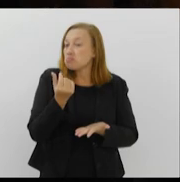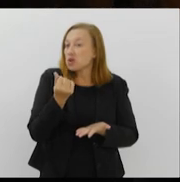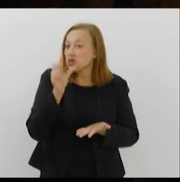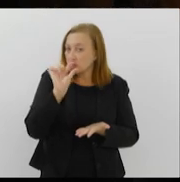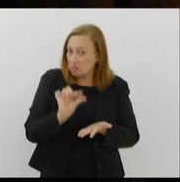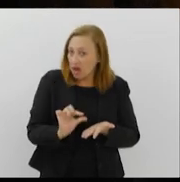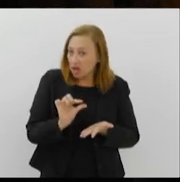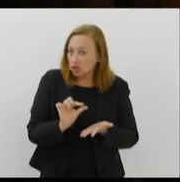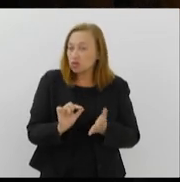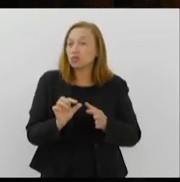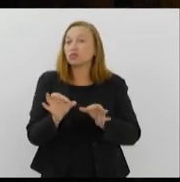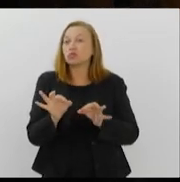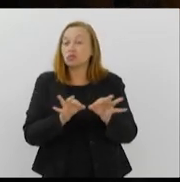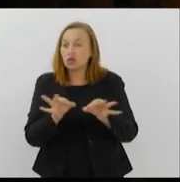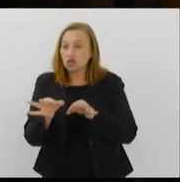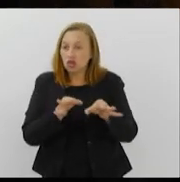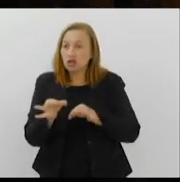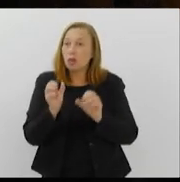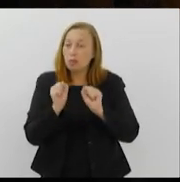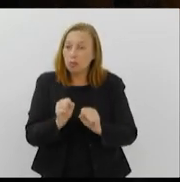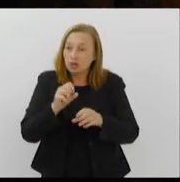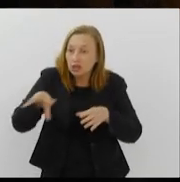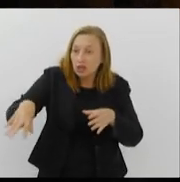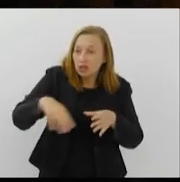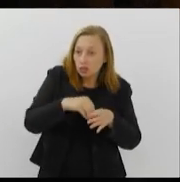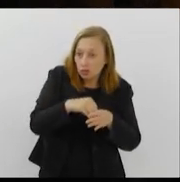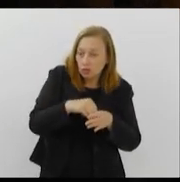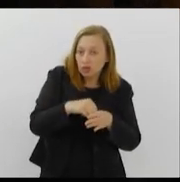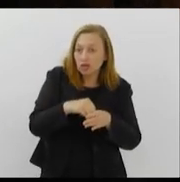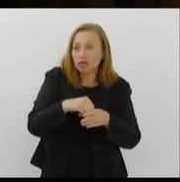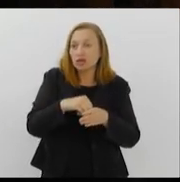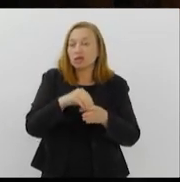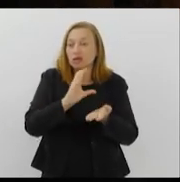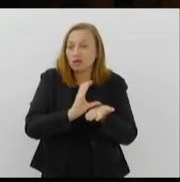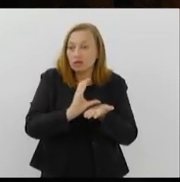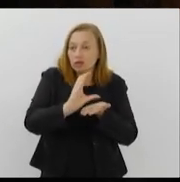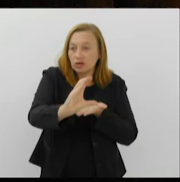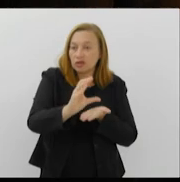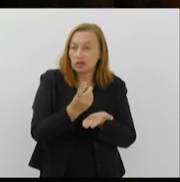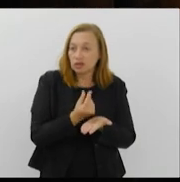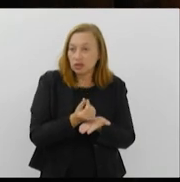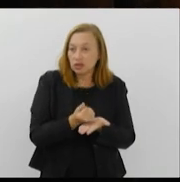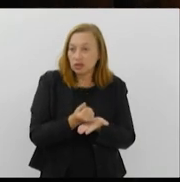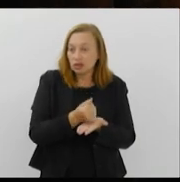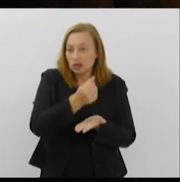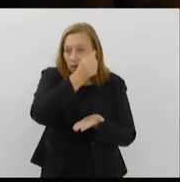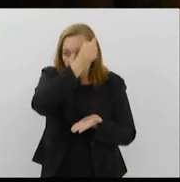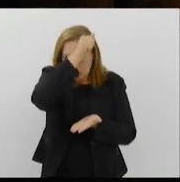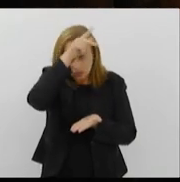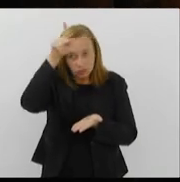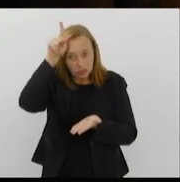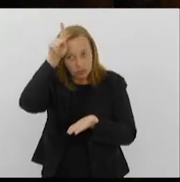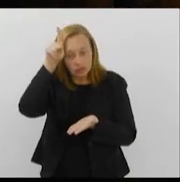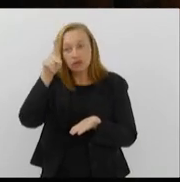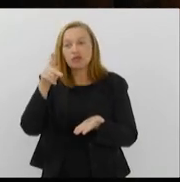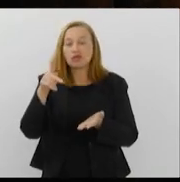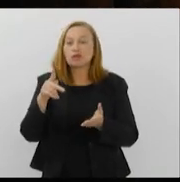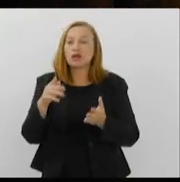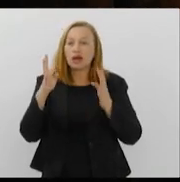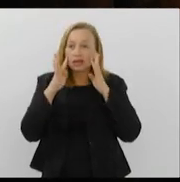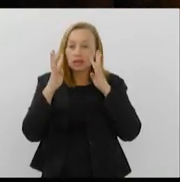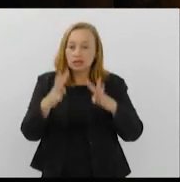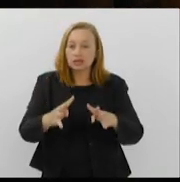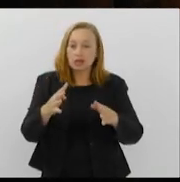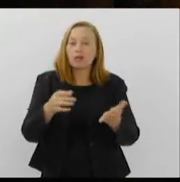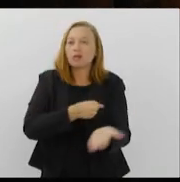no financiamento que o Estado faz aos municípios na atenção básica, e Talva